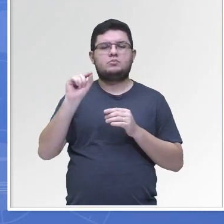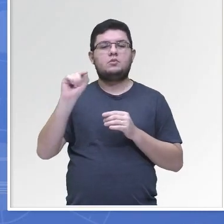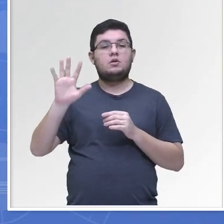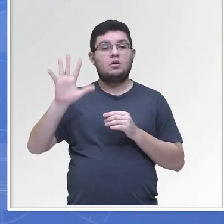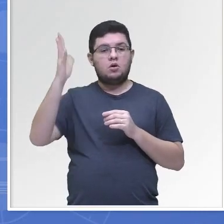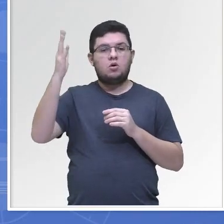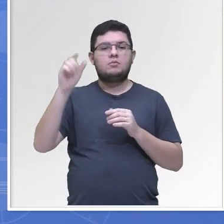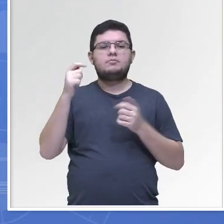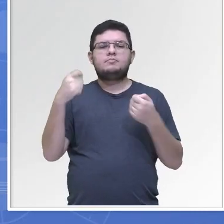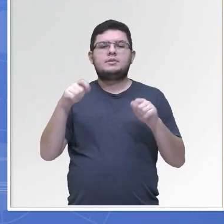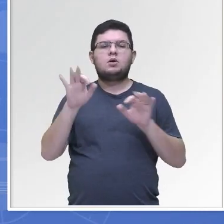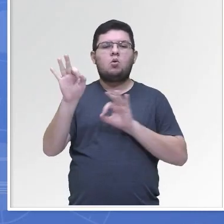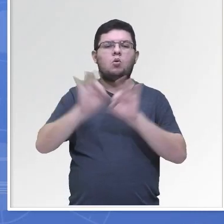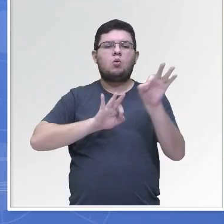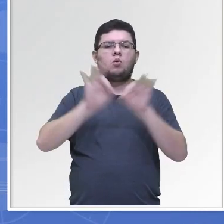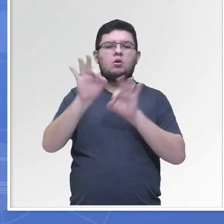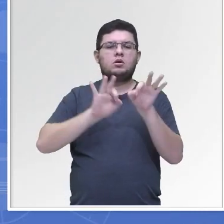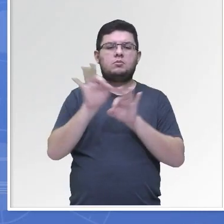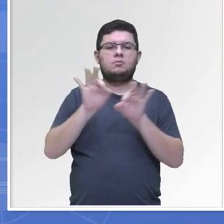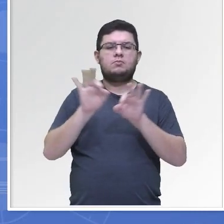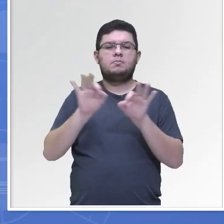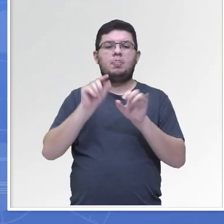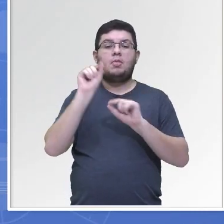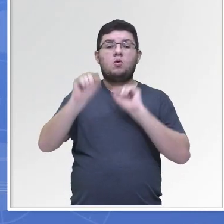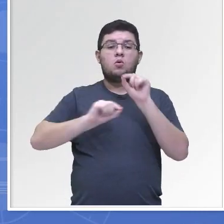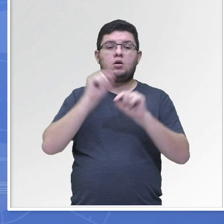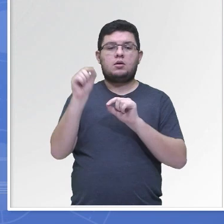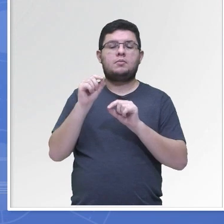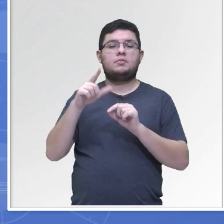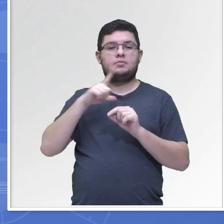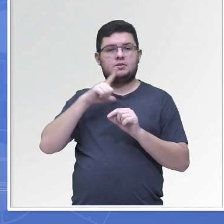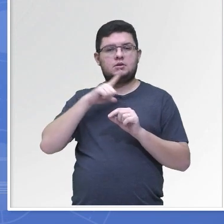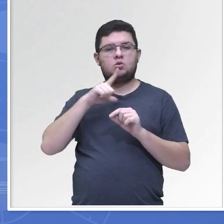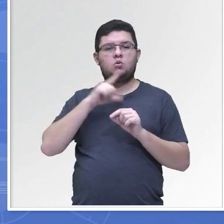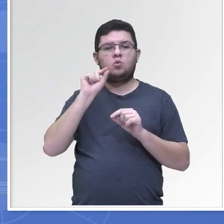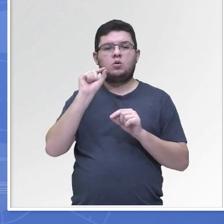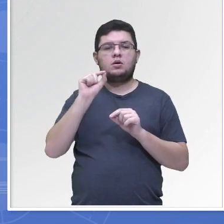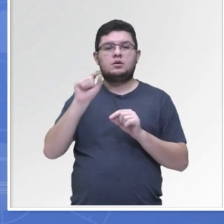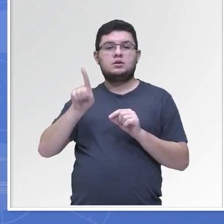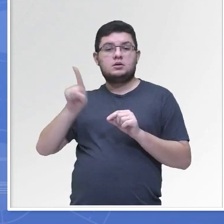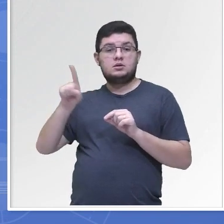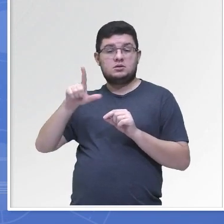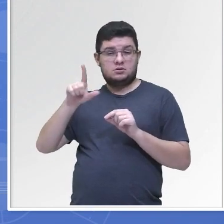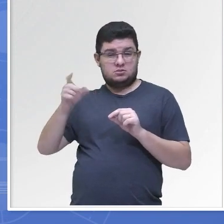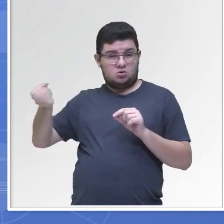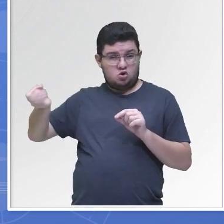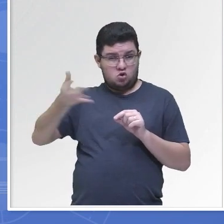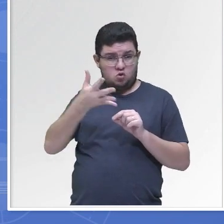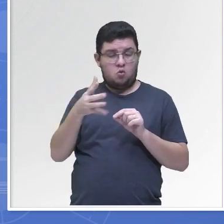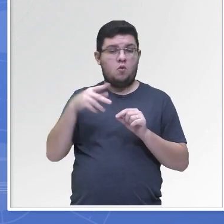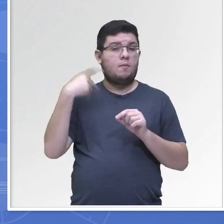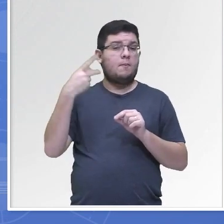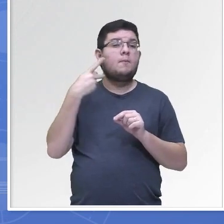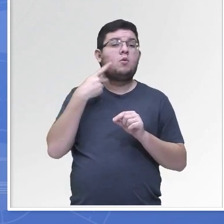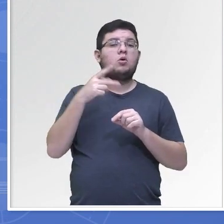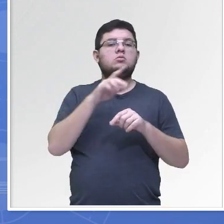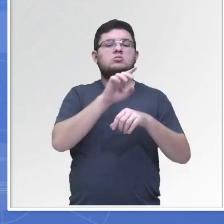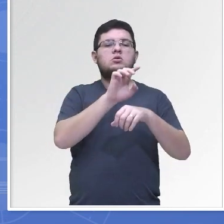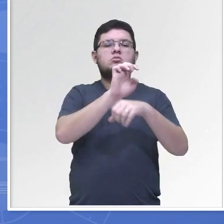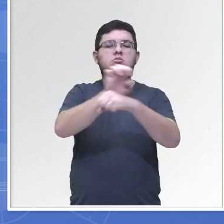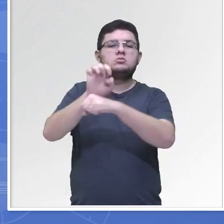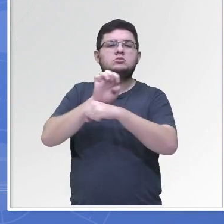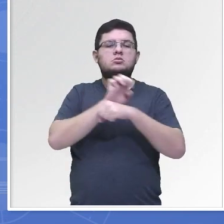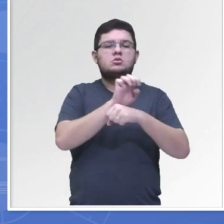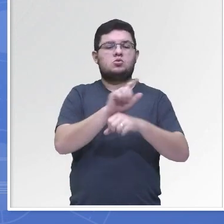se chegar à vitória desses dois partidos. E nós vamos ter, então, a política de governadores. Esta política surgiu da